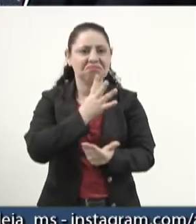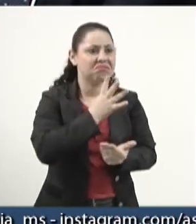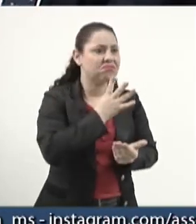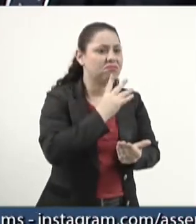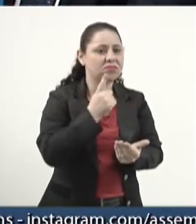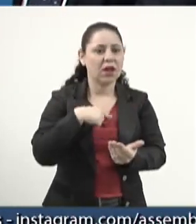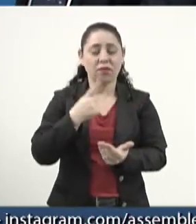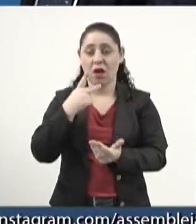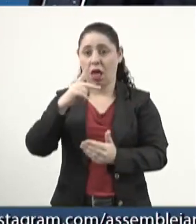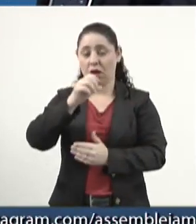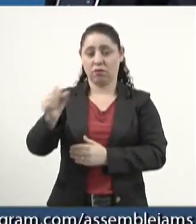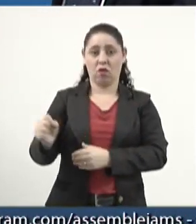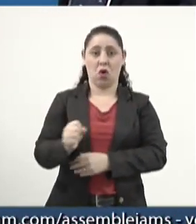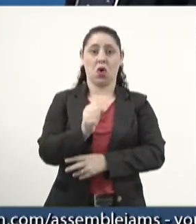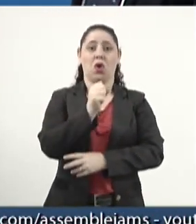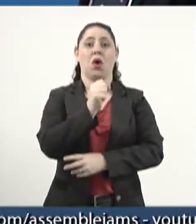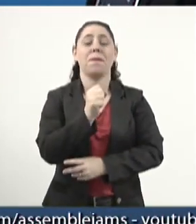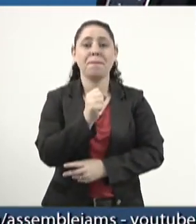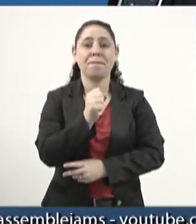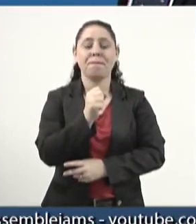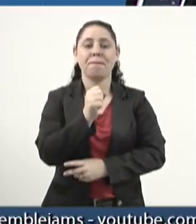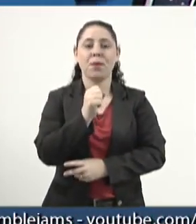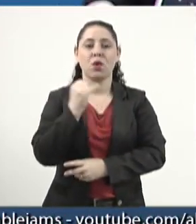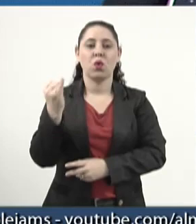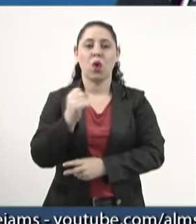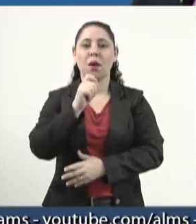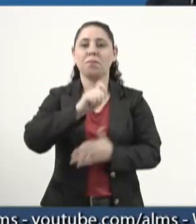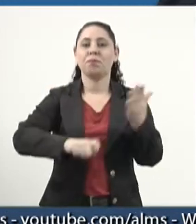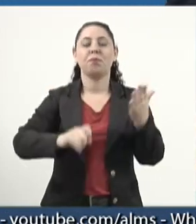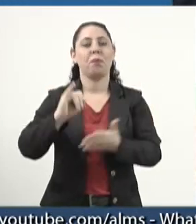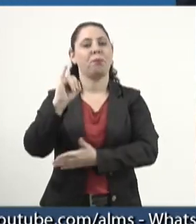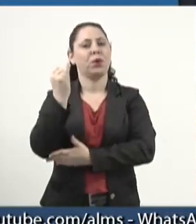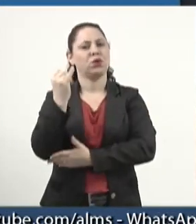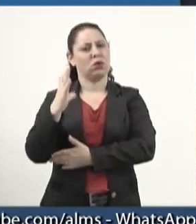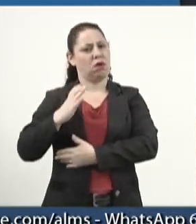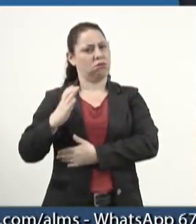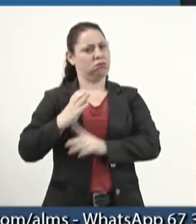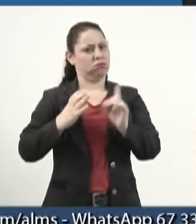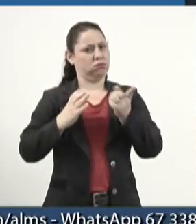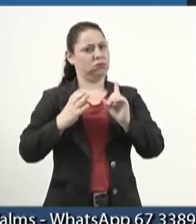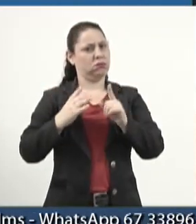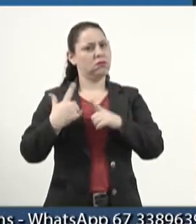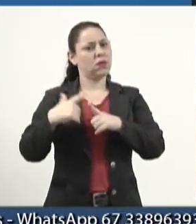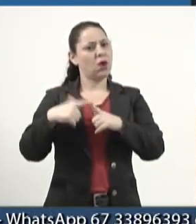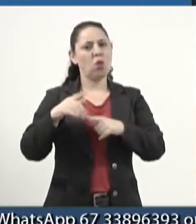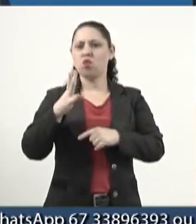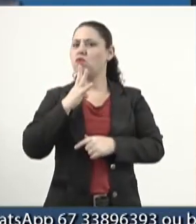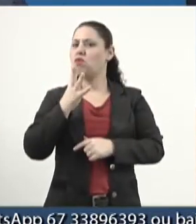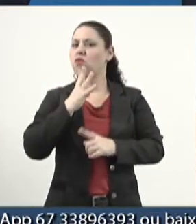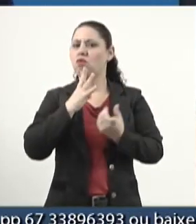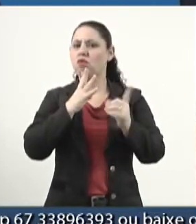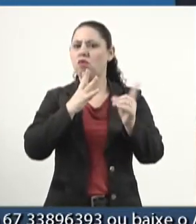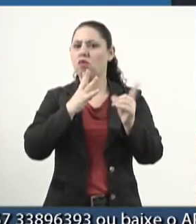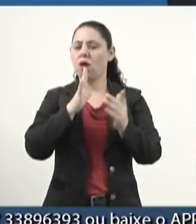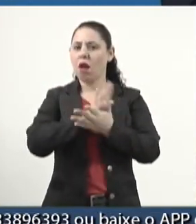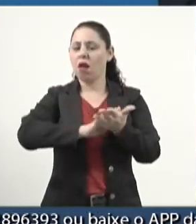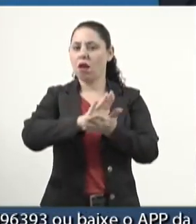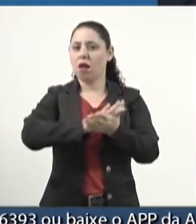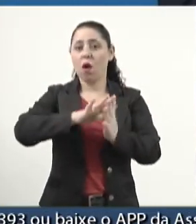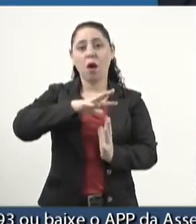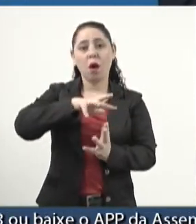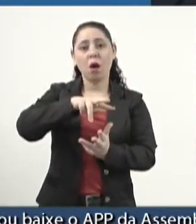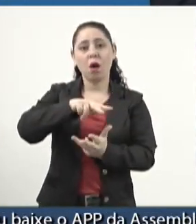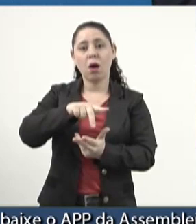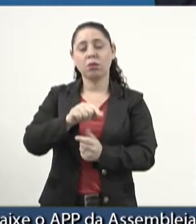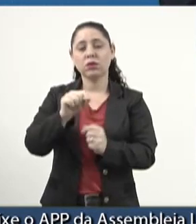aqui nesse microfone e falar de cobrar imposto de rico. Não conheço, porque não conheço nada no mundo